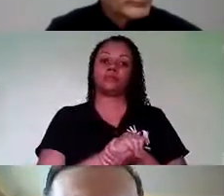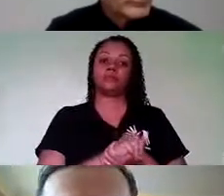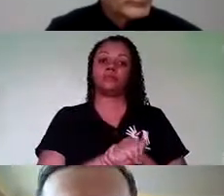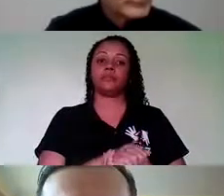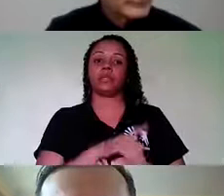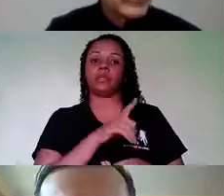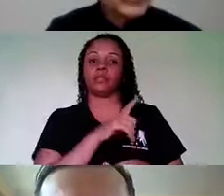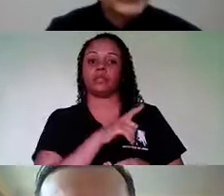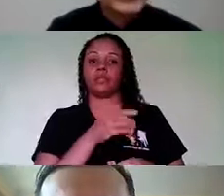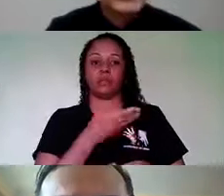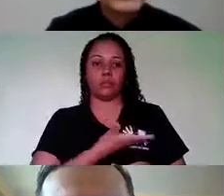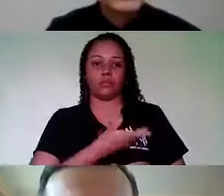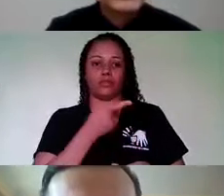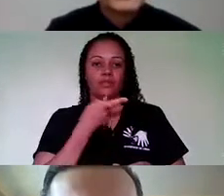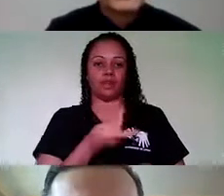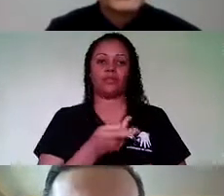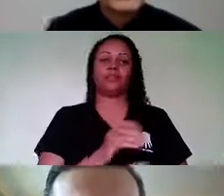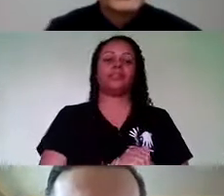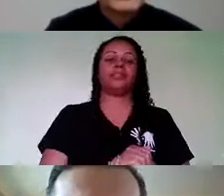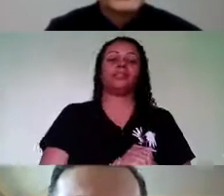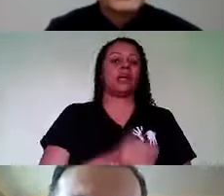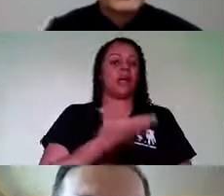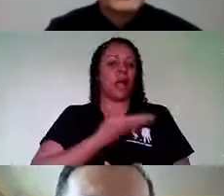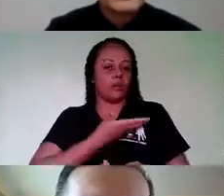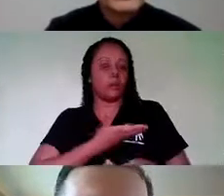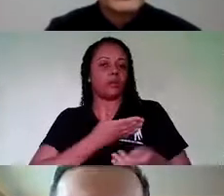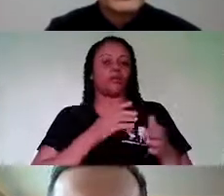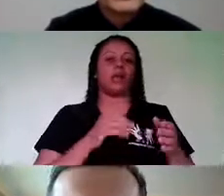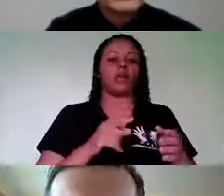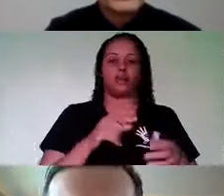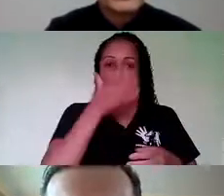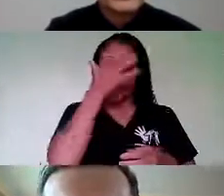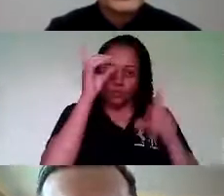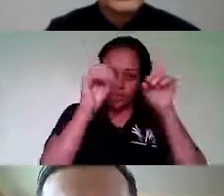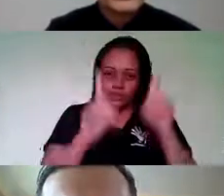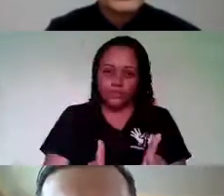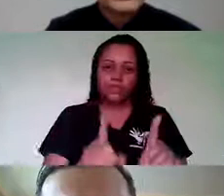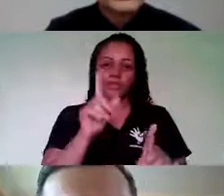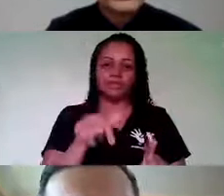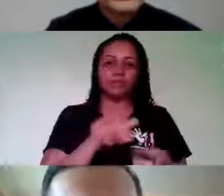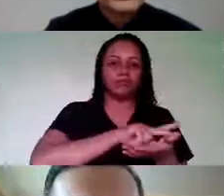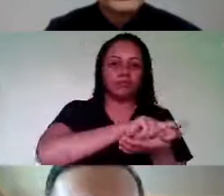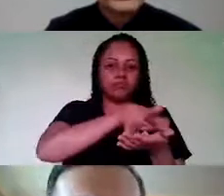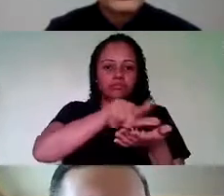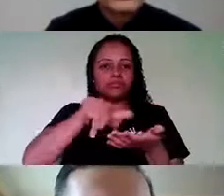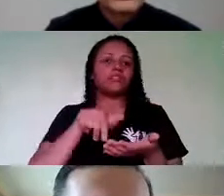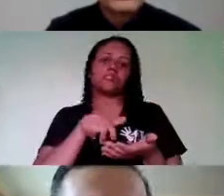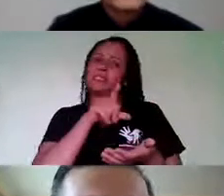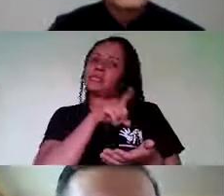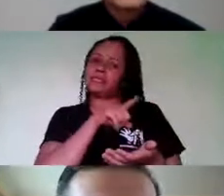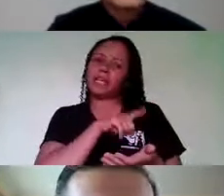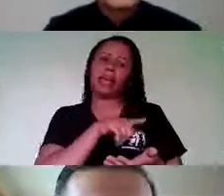pessoa com deficiência está virando o etc. da diversidade, né, porque todas as empresas falam isso, né? Nós trabalhamos com negro, mulheres,